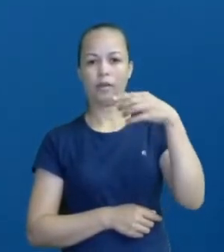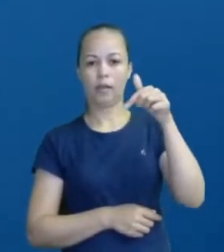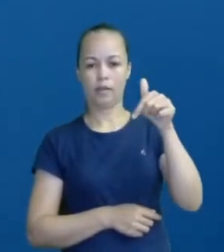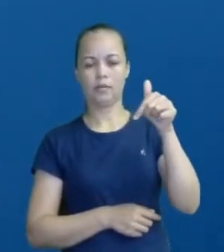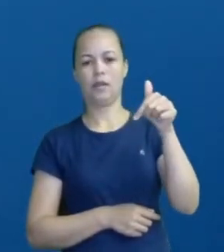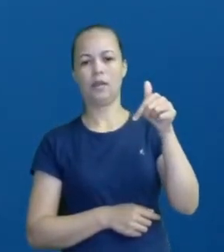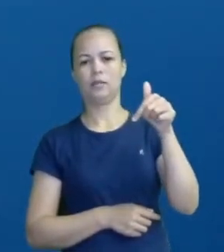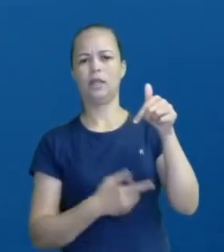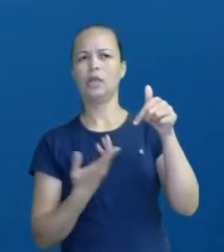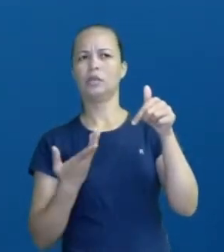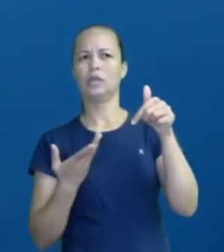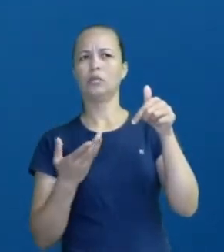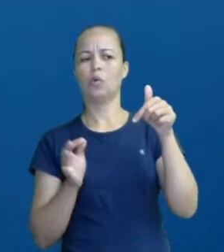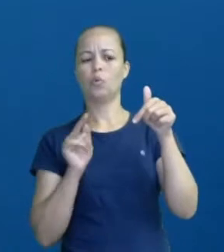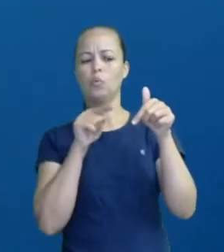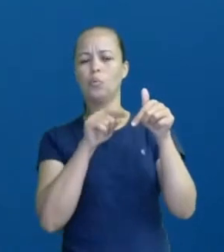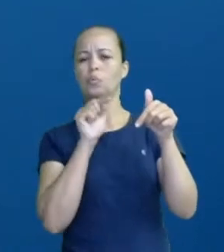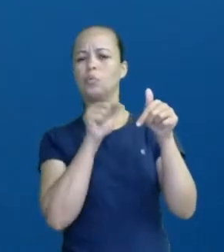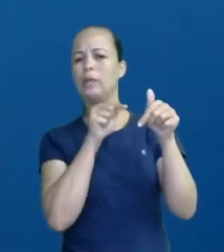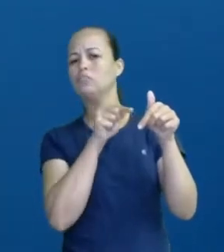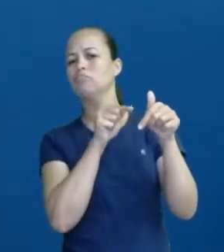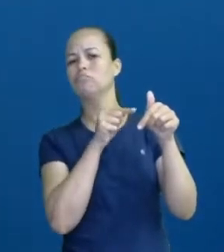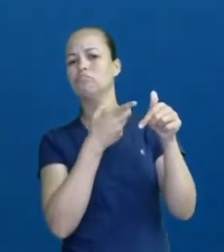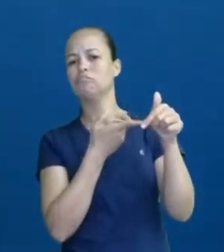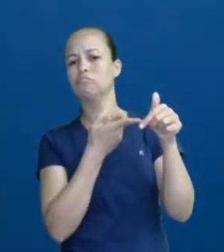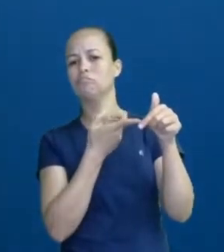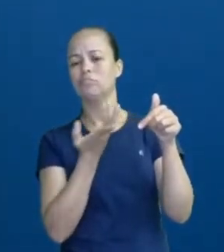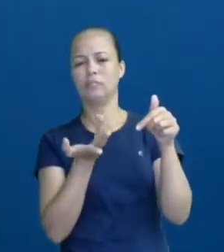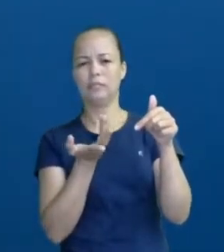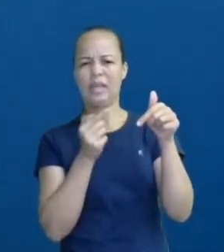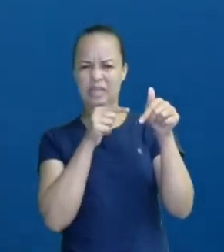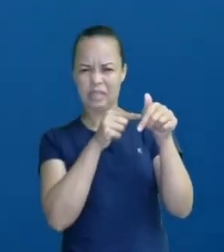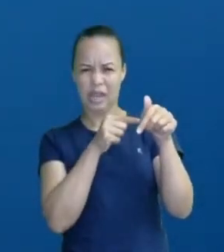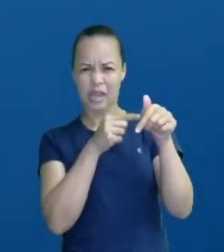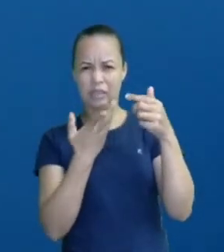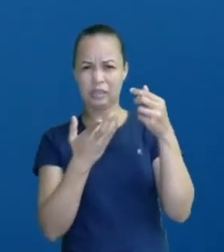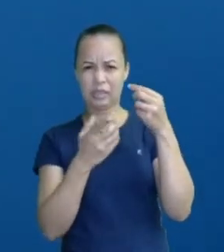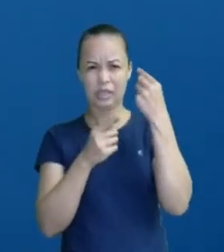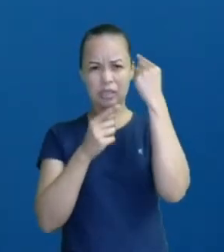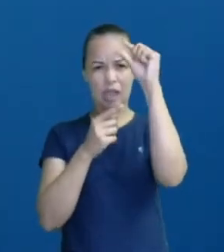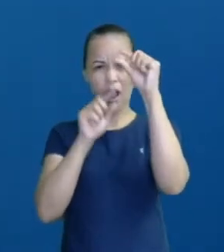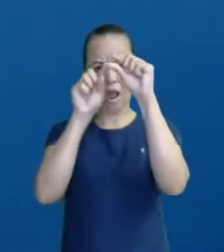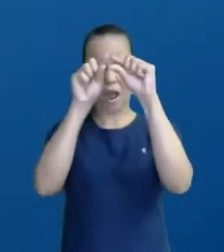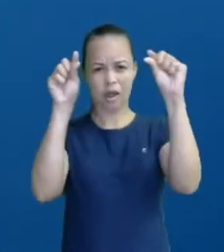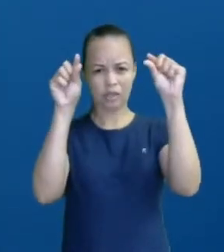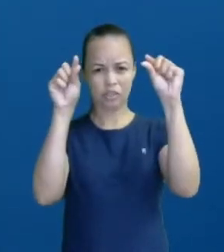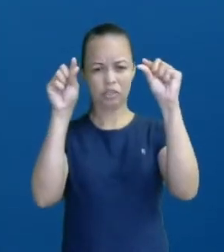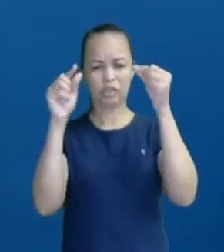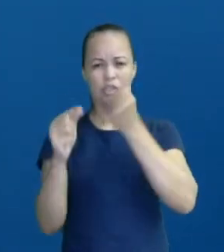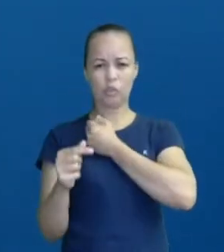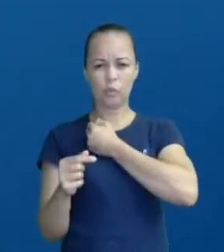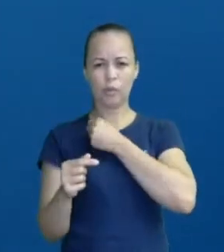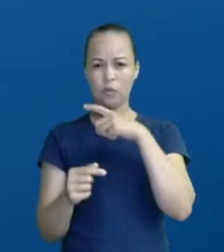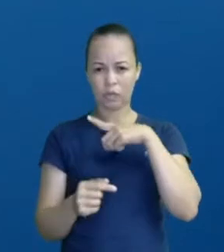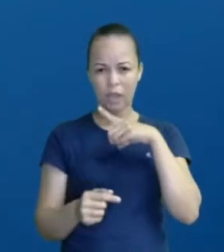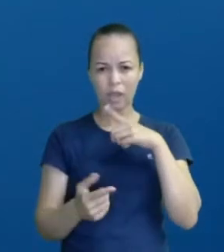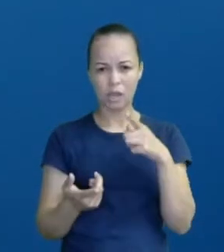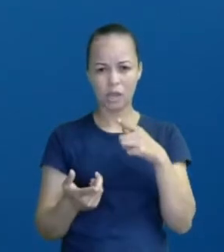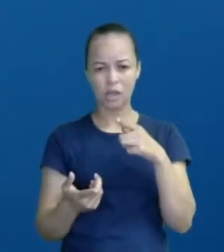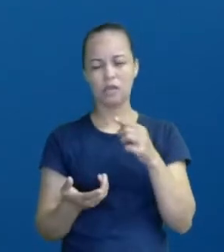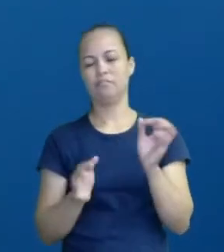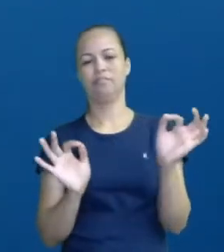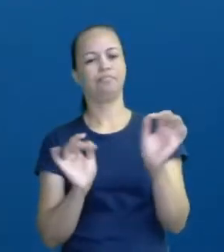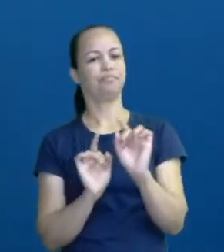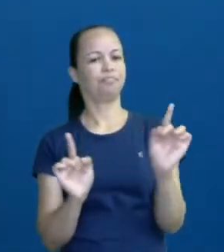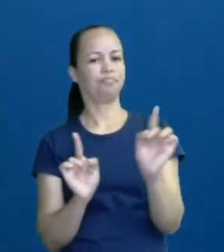1247. Terminou no número 7. 7 está aqui nessa listinha de número?